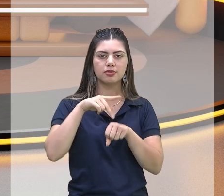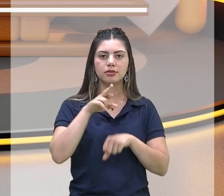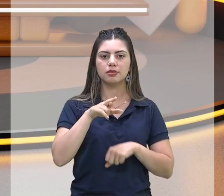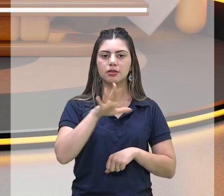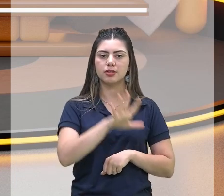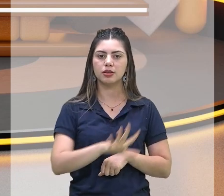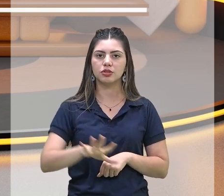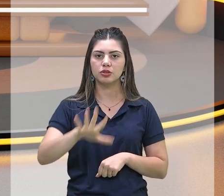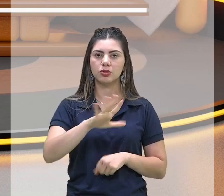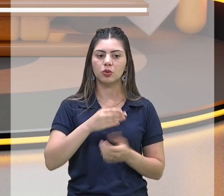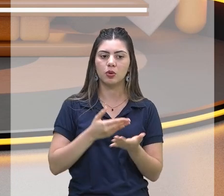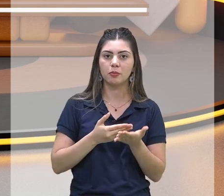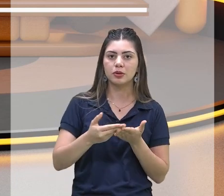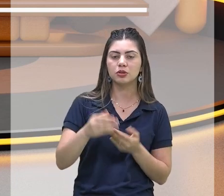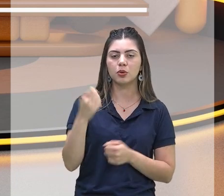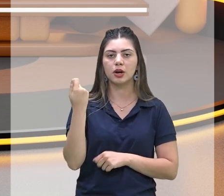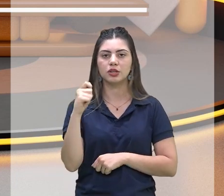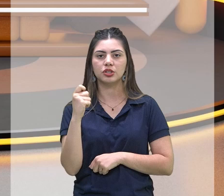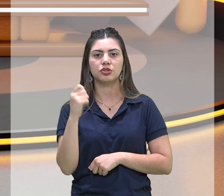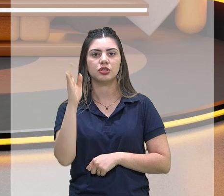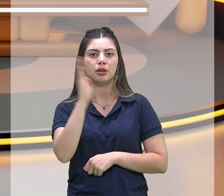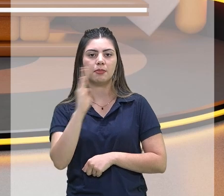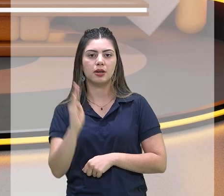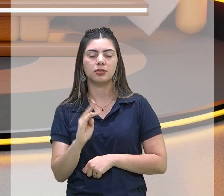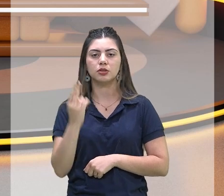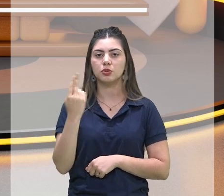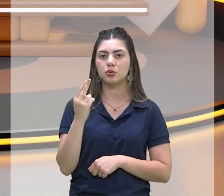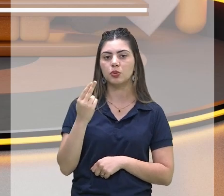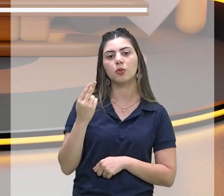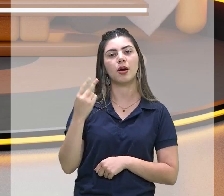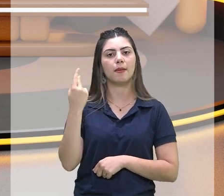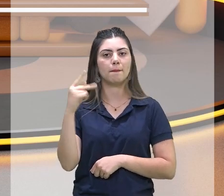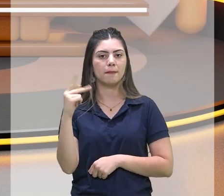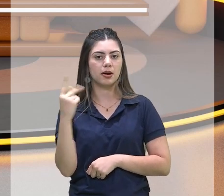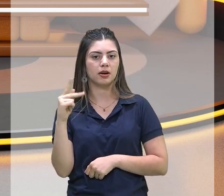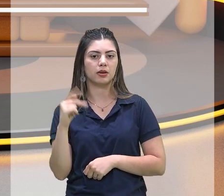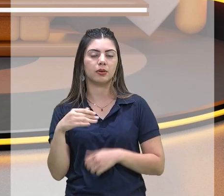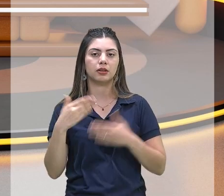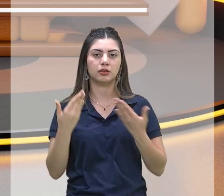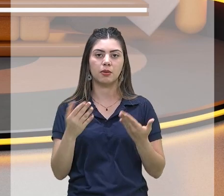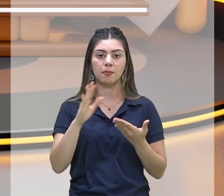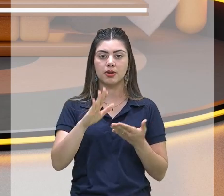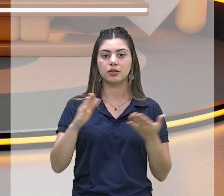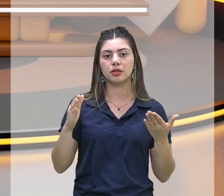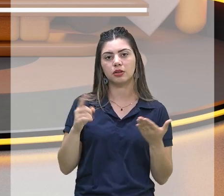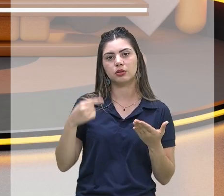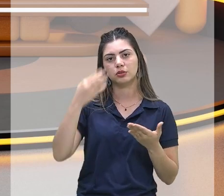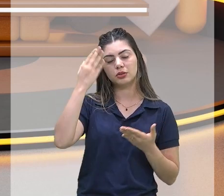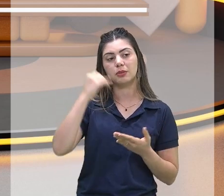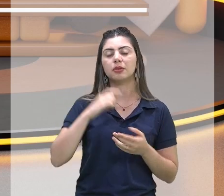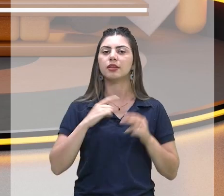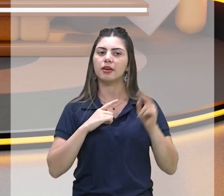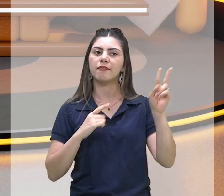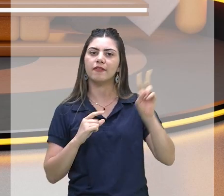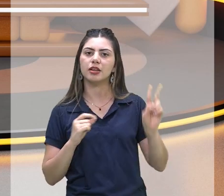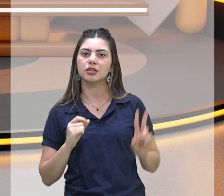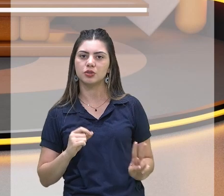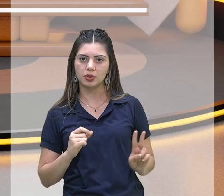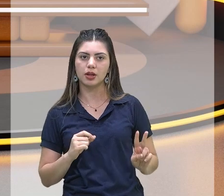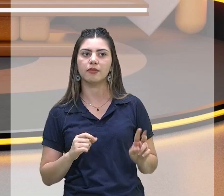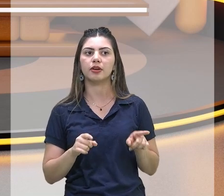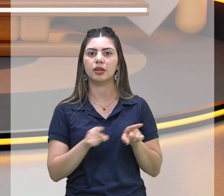ali inicialmente pela Argentina, Brasil, Paraguai e Uruguai, a qual recentemente incorporam-se a Venezuela e